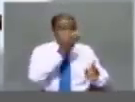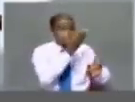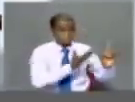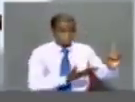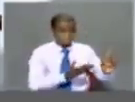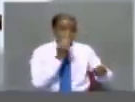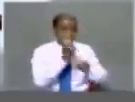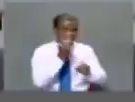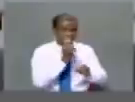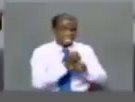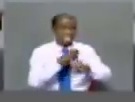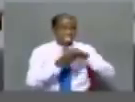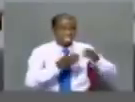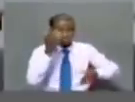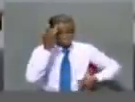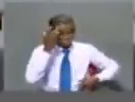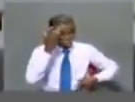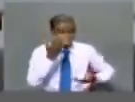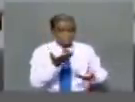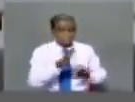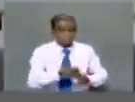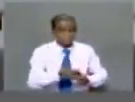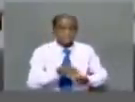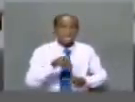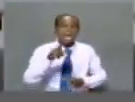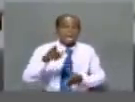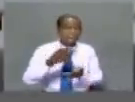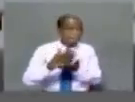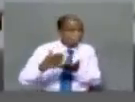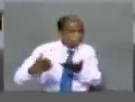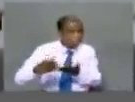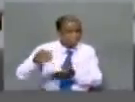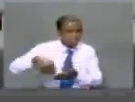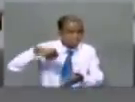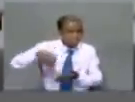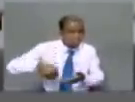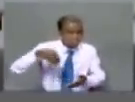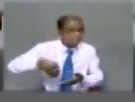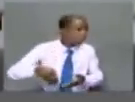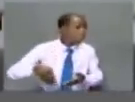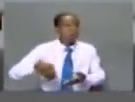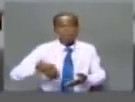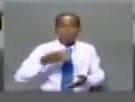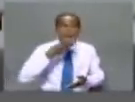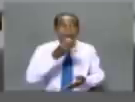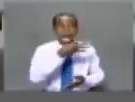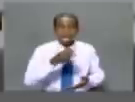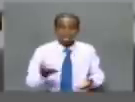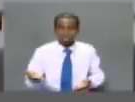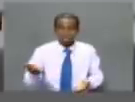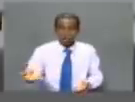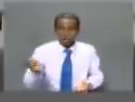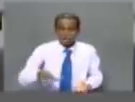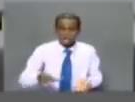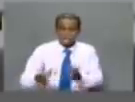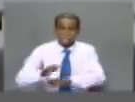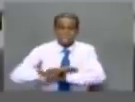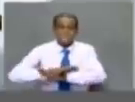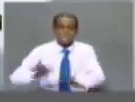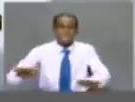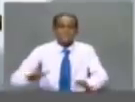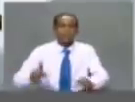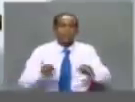nessa altura. Não é? Então, para além da dimensão de servidor, tem essa